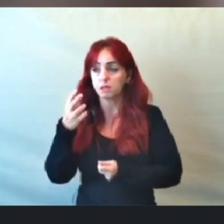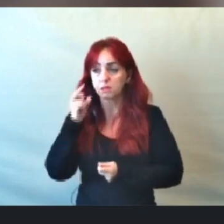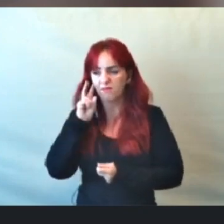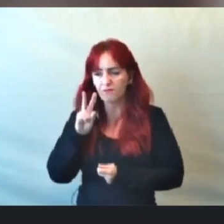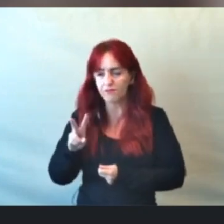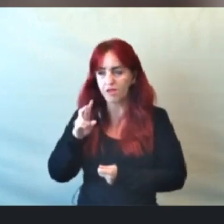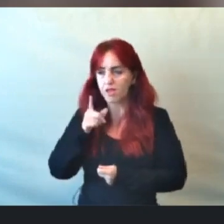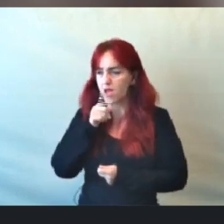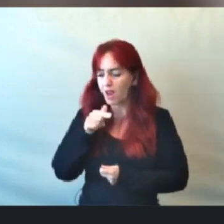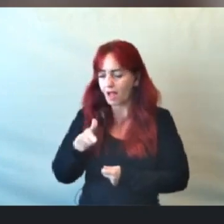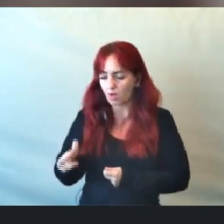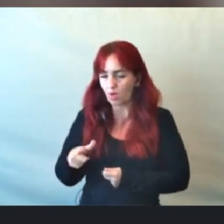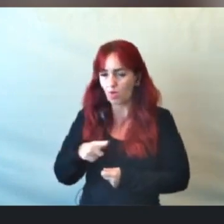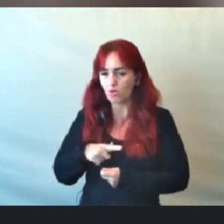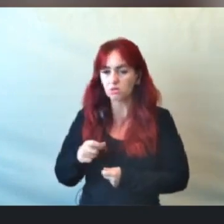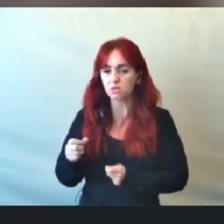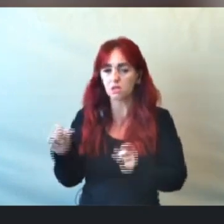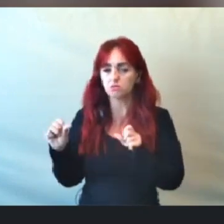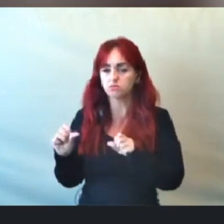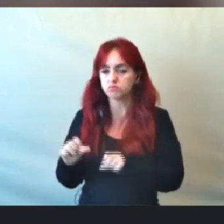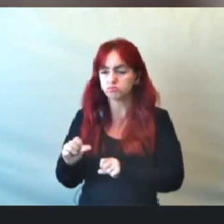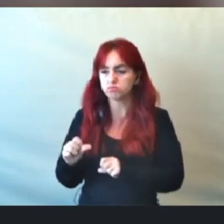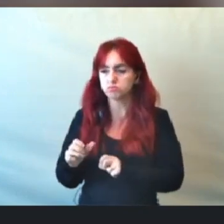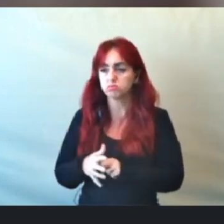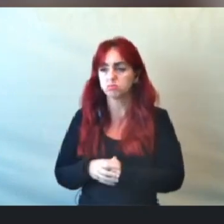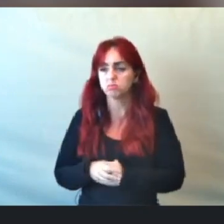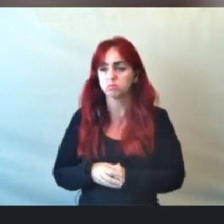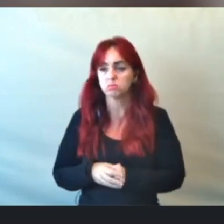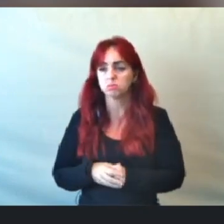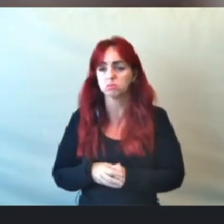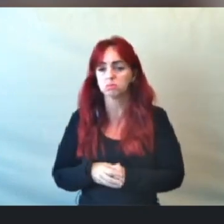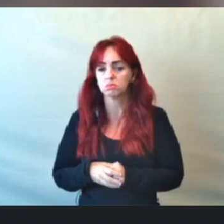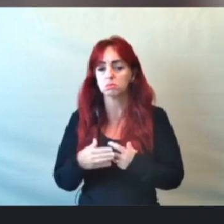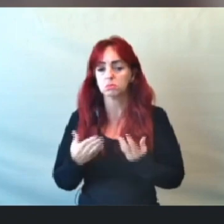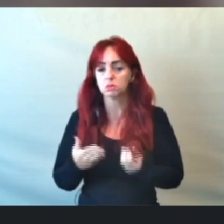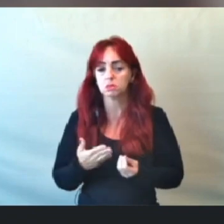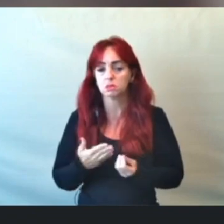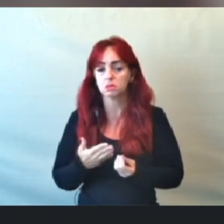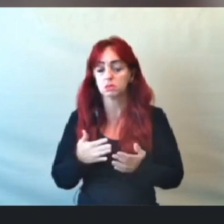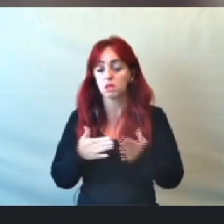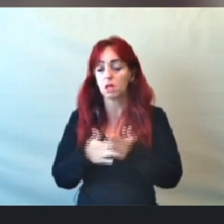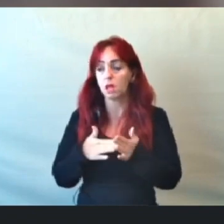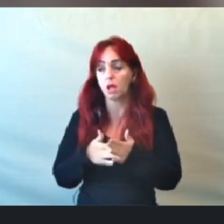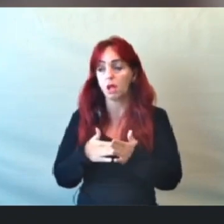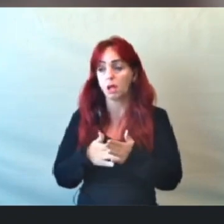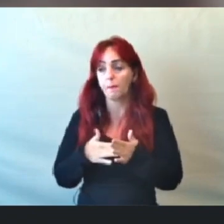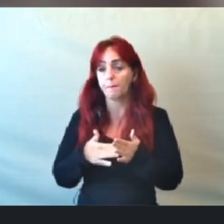muito elevado, seria arriscado se não houver substituição,